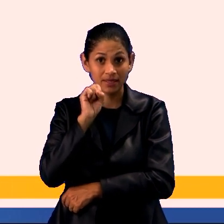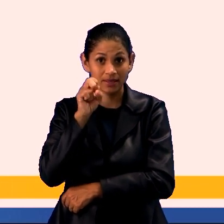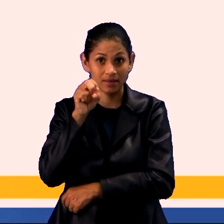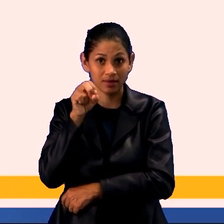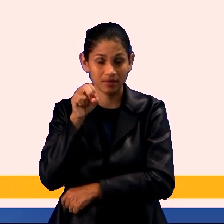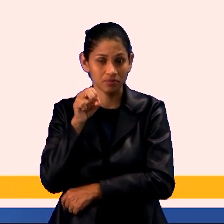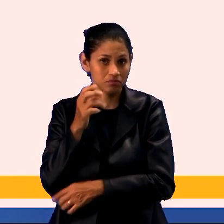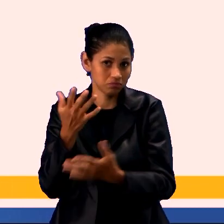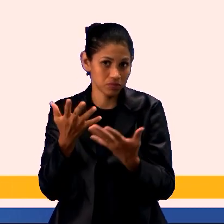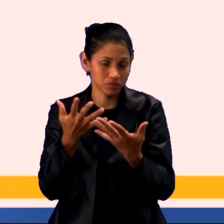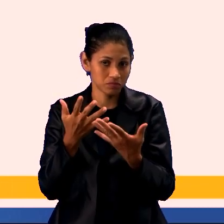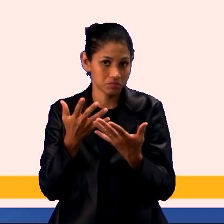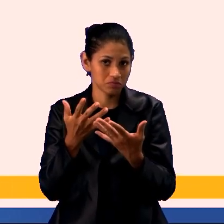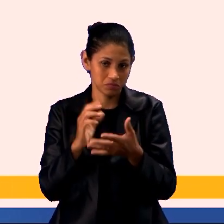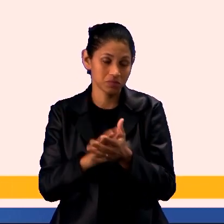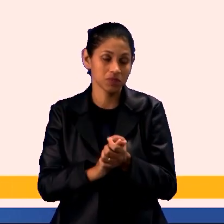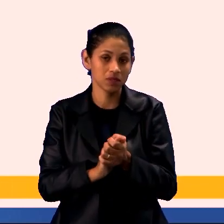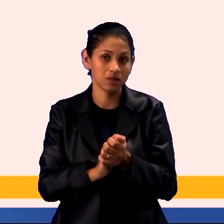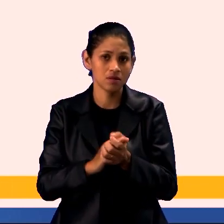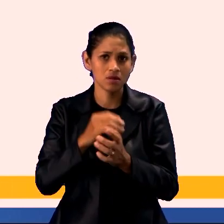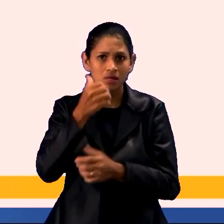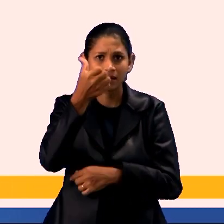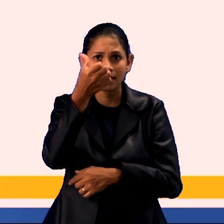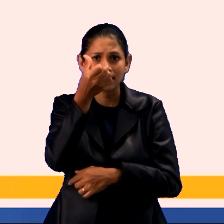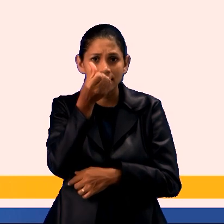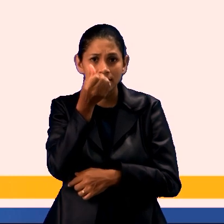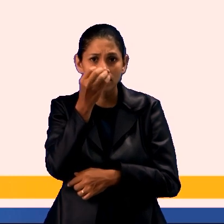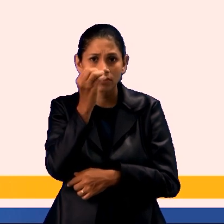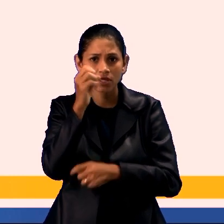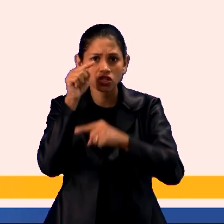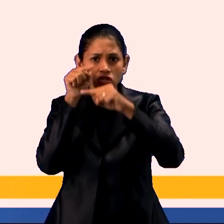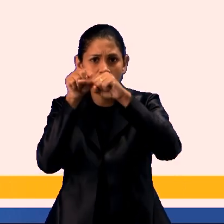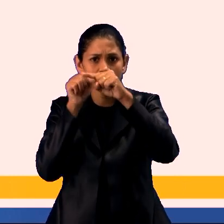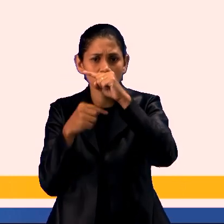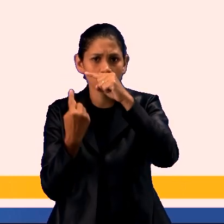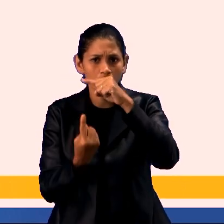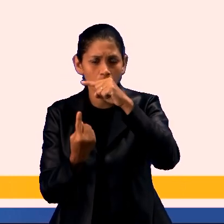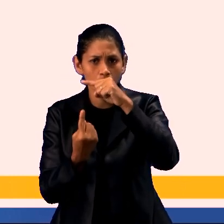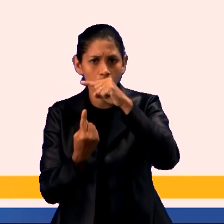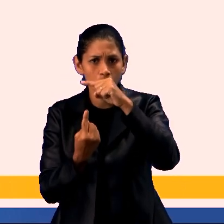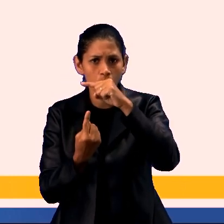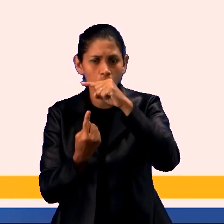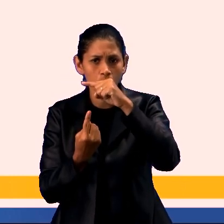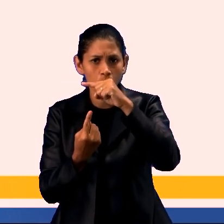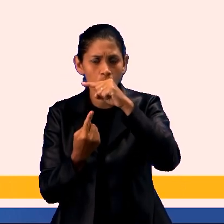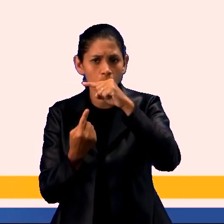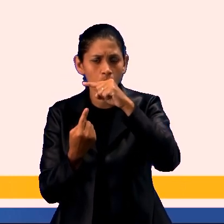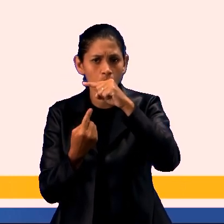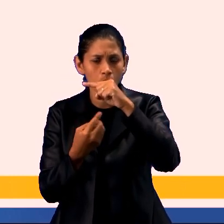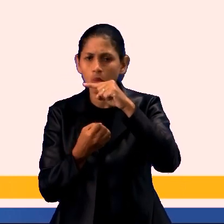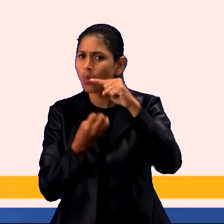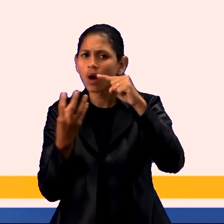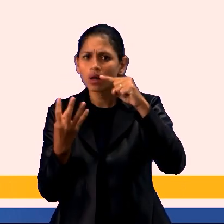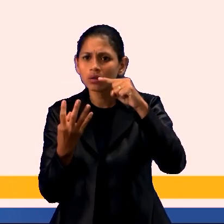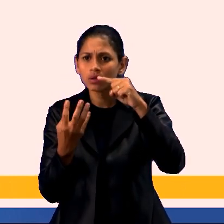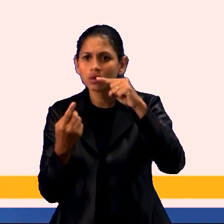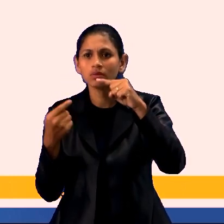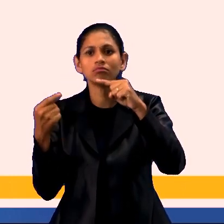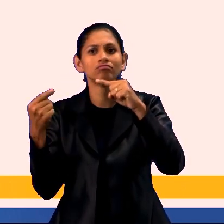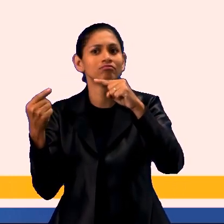1, dá os mesmos 60, não altera o resultado. E aí eu tenho uma fração 60 sobre